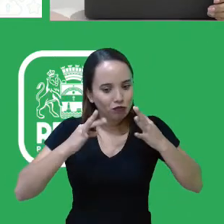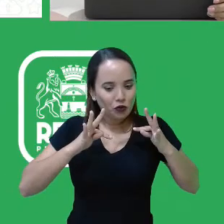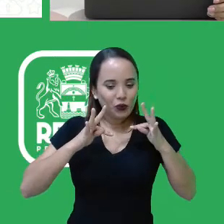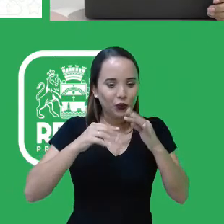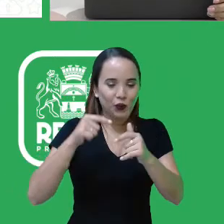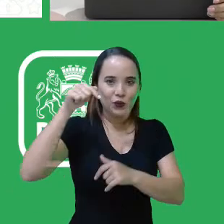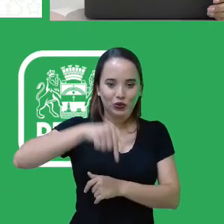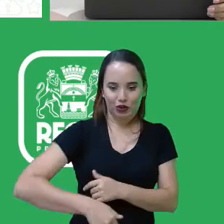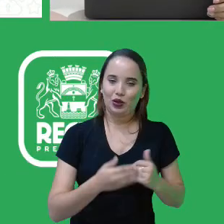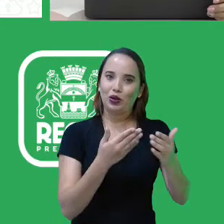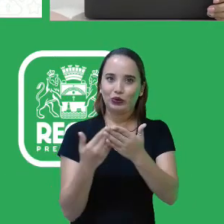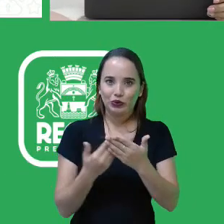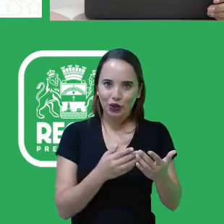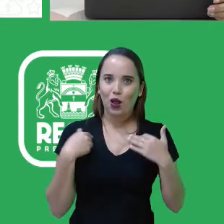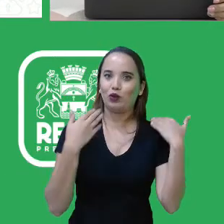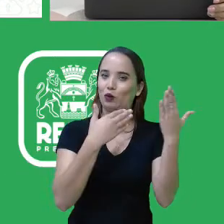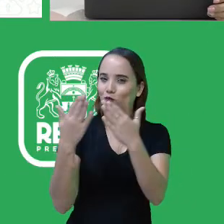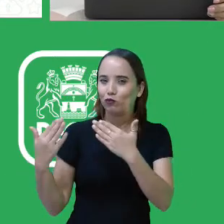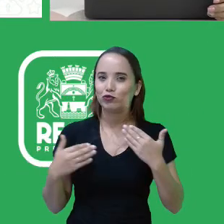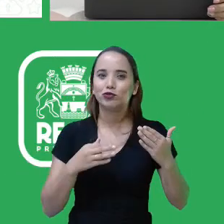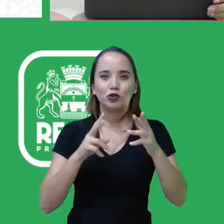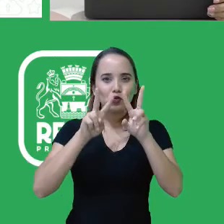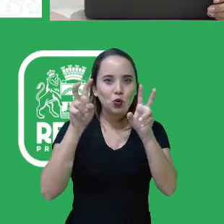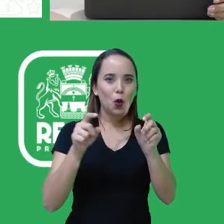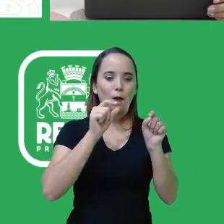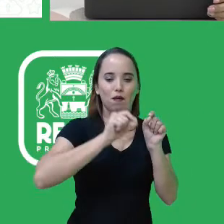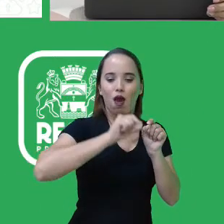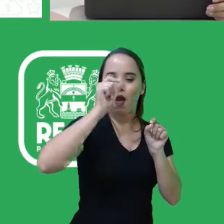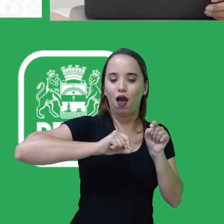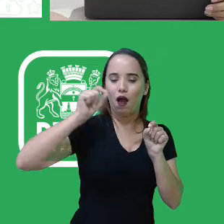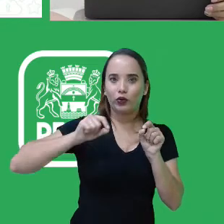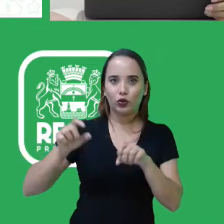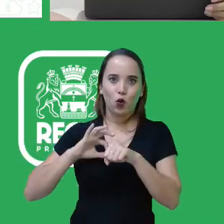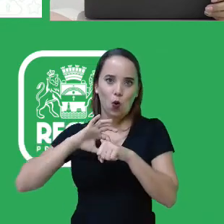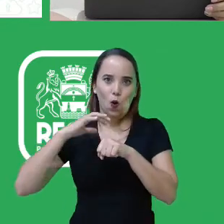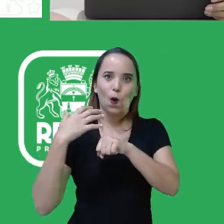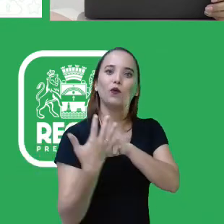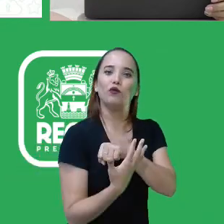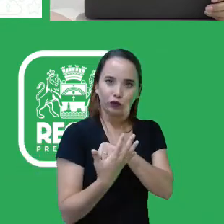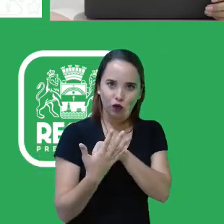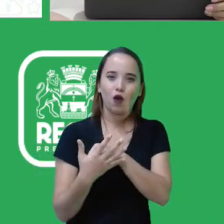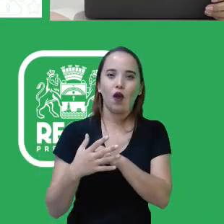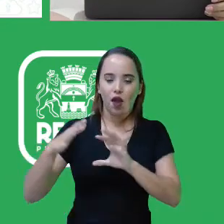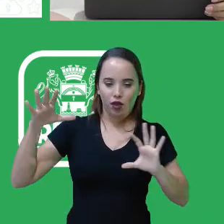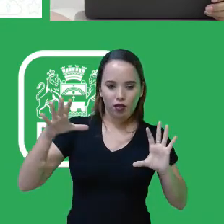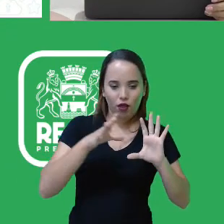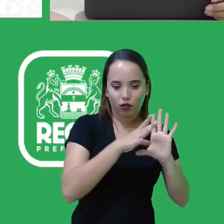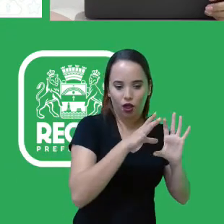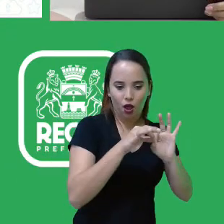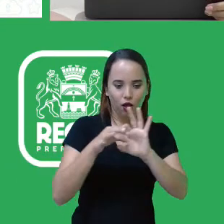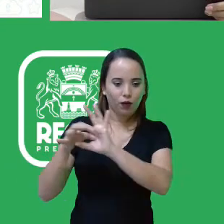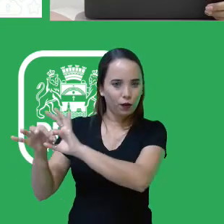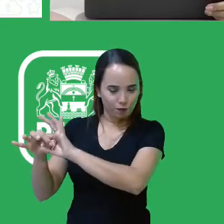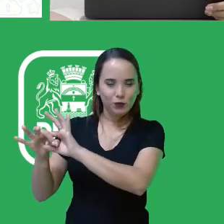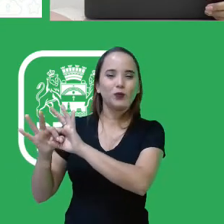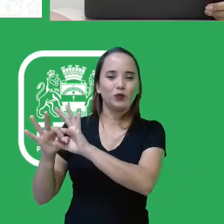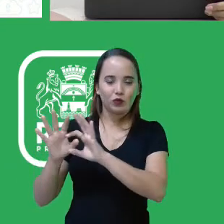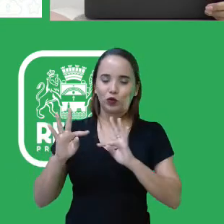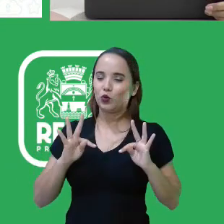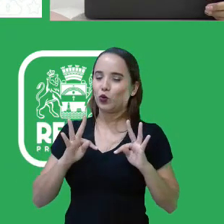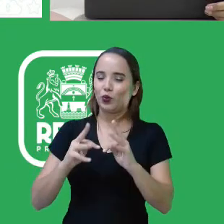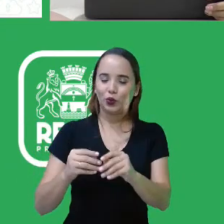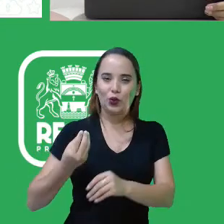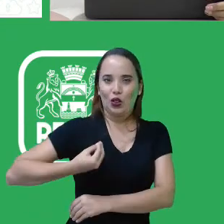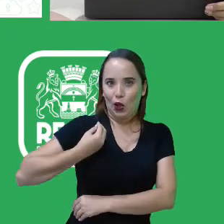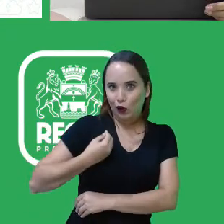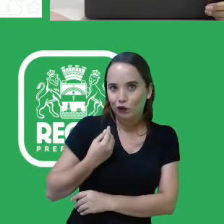conversando sobre gráficos, sobre Covid-19, contextualizando aqui o que a gente está vivendo. Então, sejam bem-vindos, fiquem à vontade